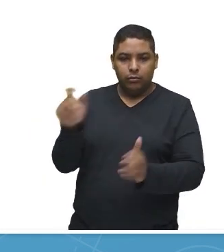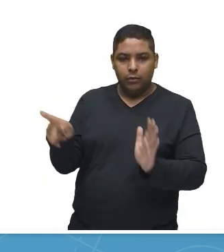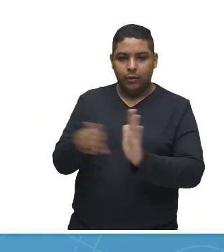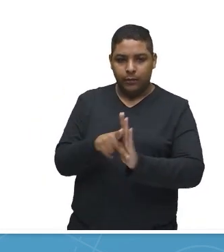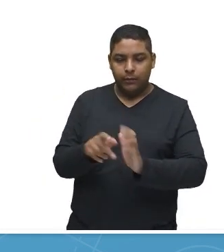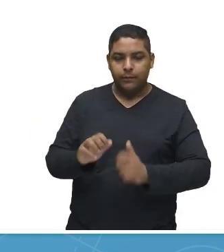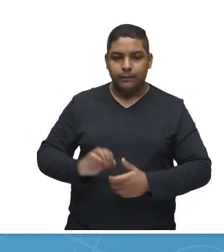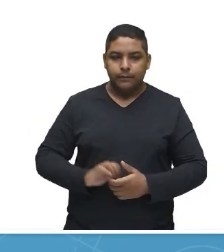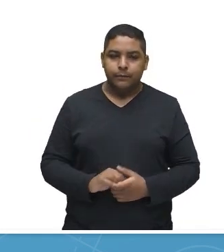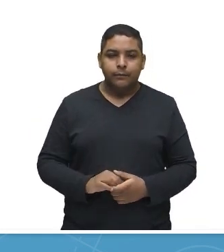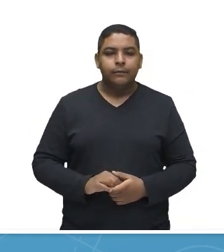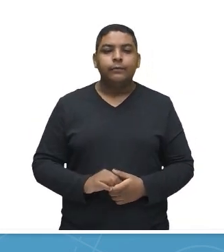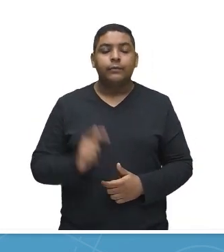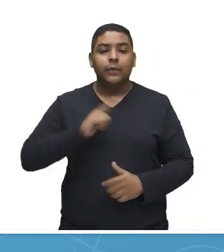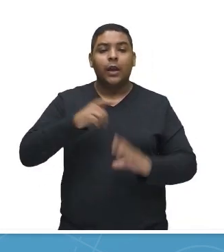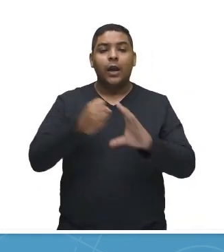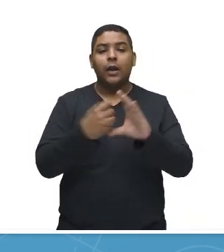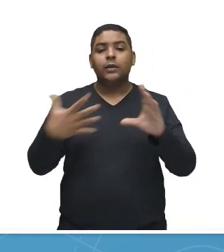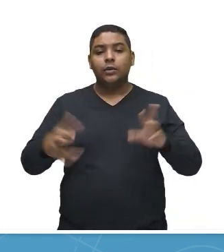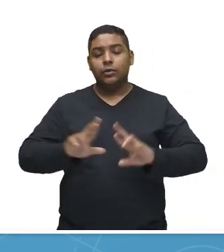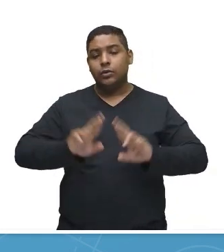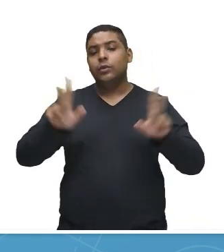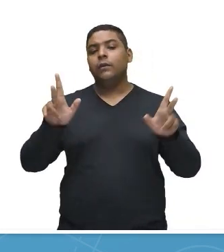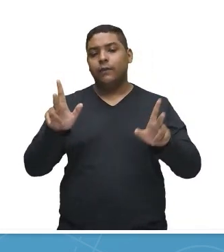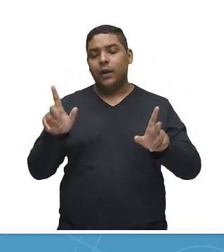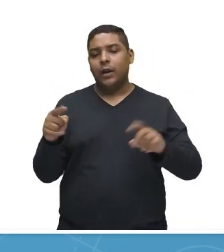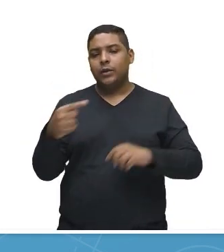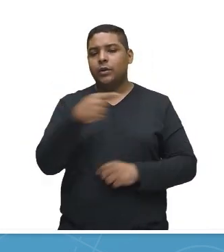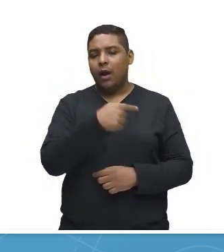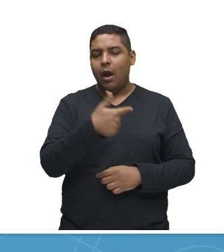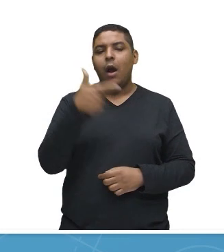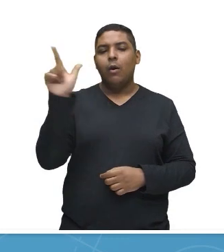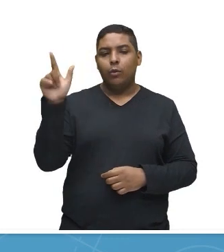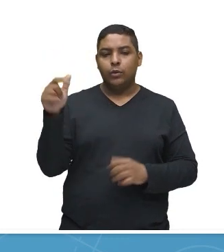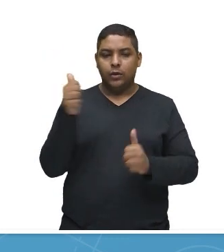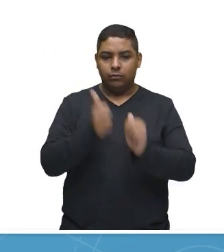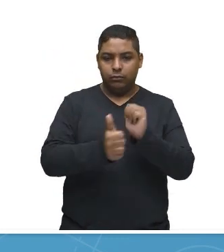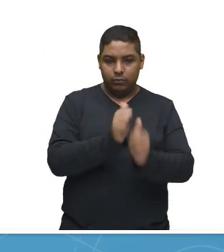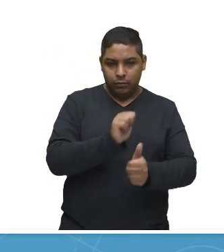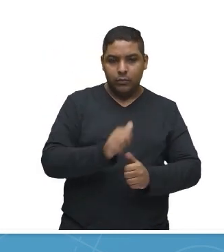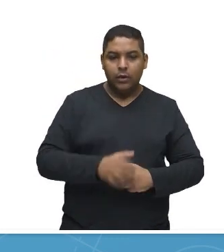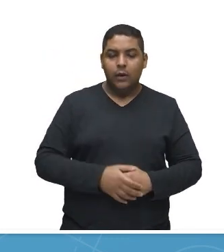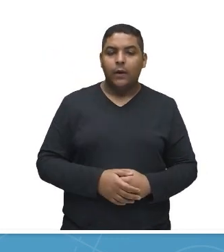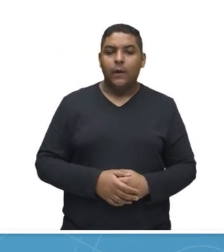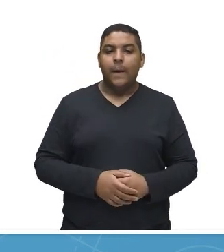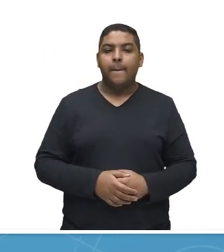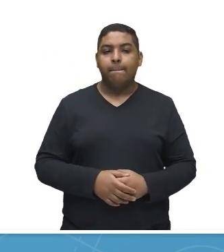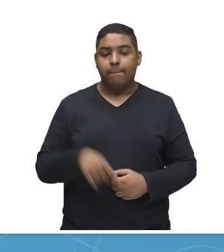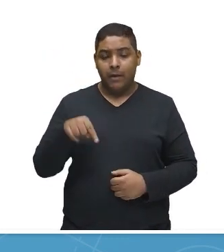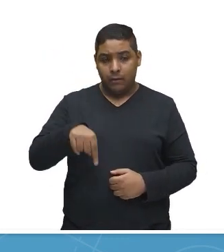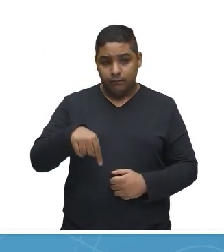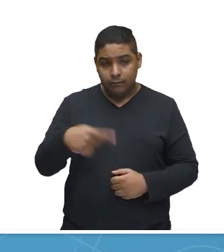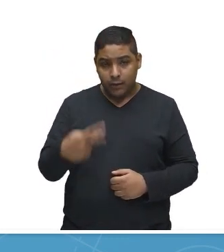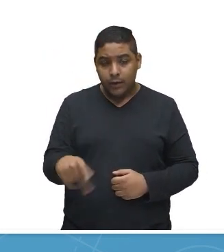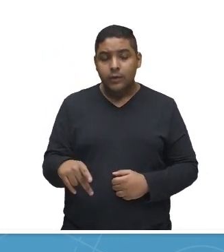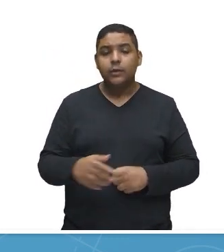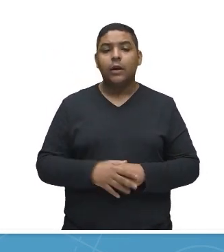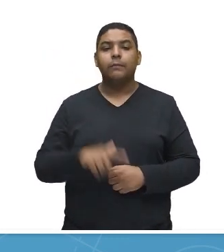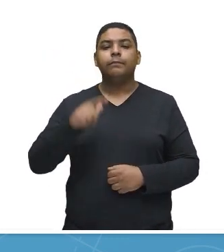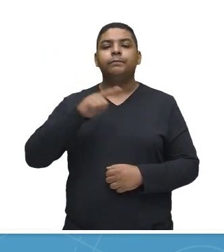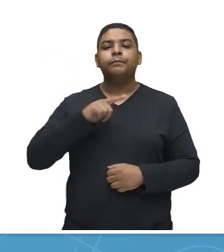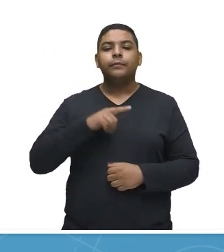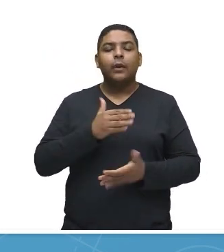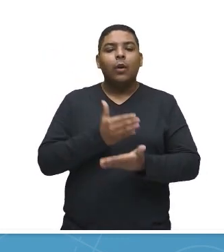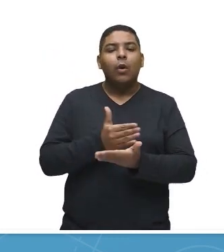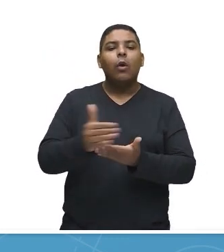algumas características diferentes do Uka-Uka, tá bom? Então, no Aipenquit, os atletas eles vão